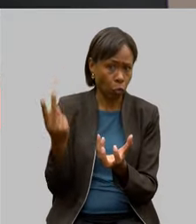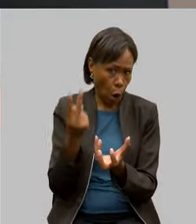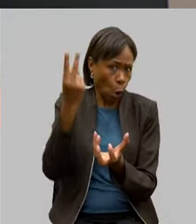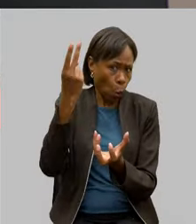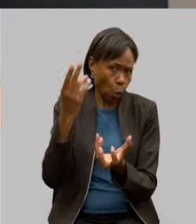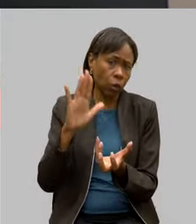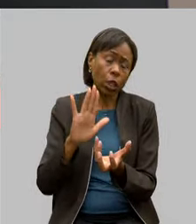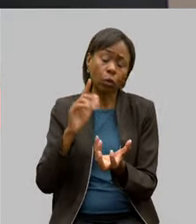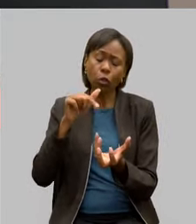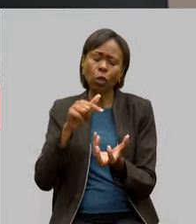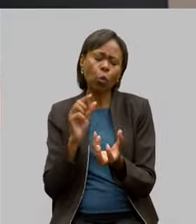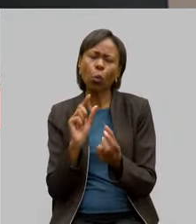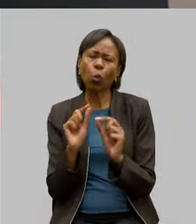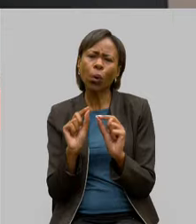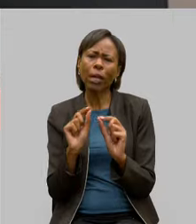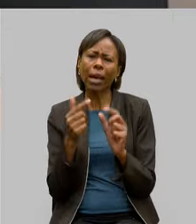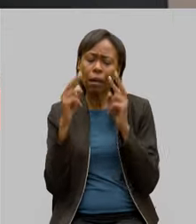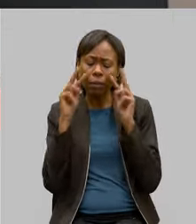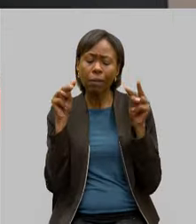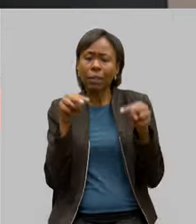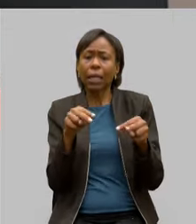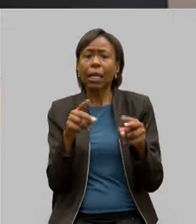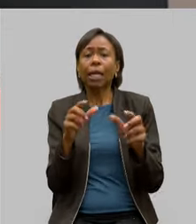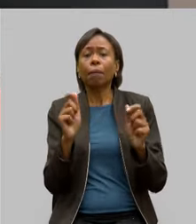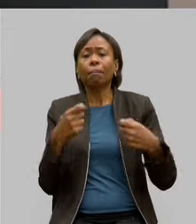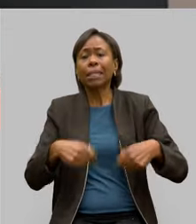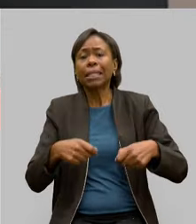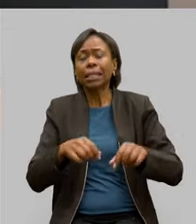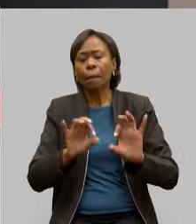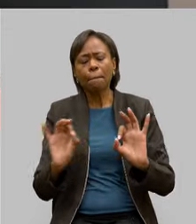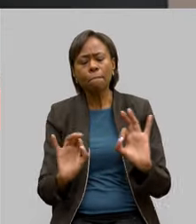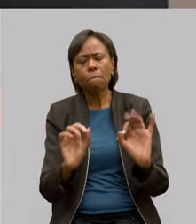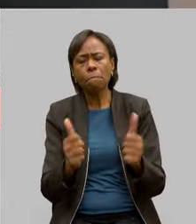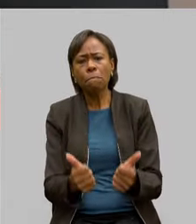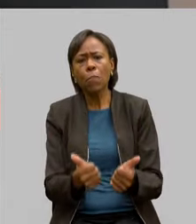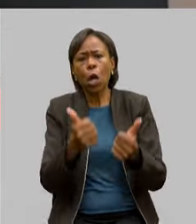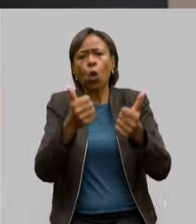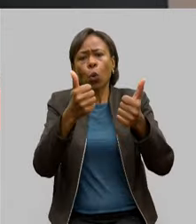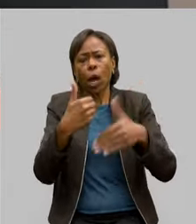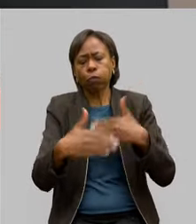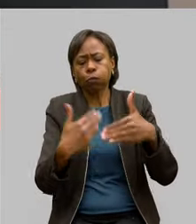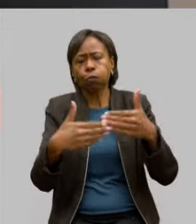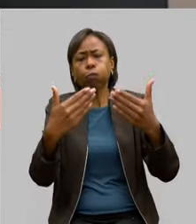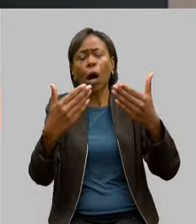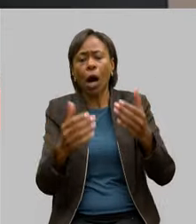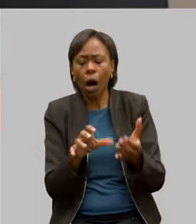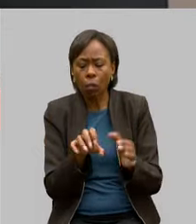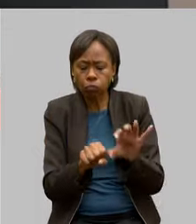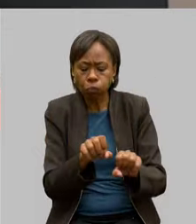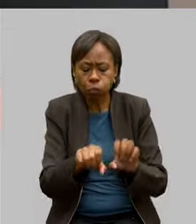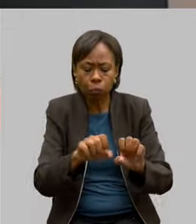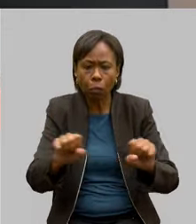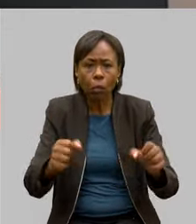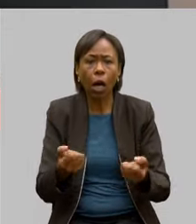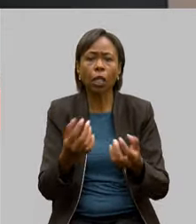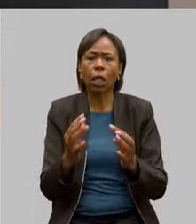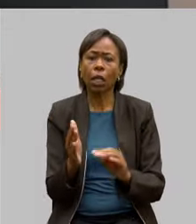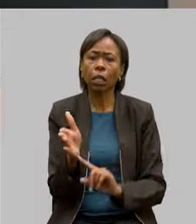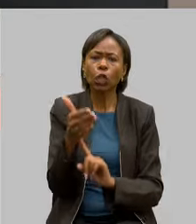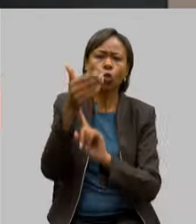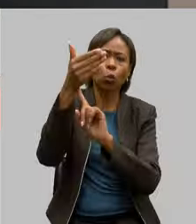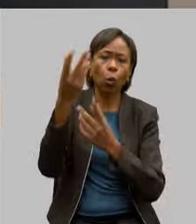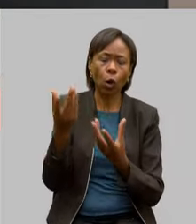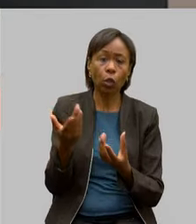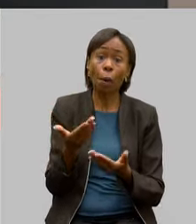de forma a fazer a melhorar a produtividade a melhorar o processo de colheita a melhorar o processo tecnológico que